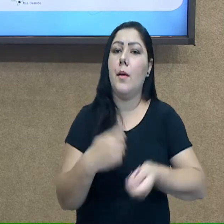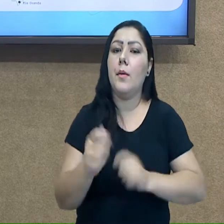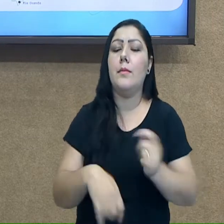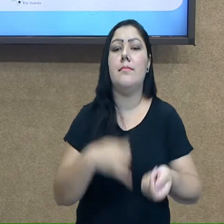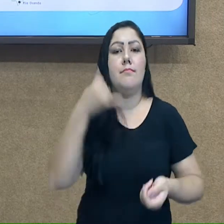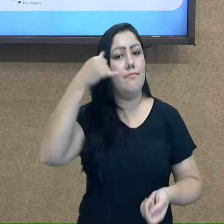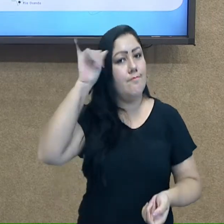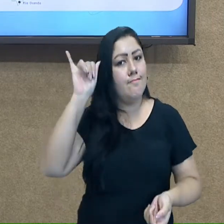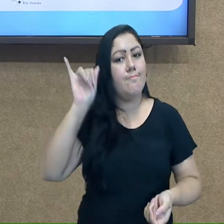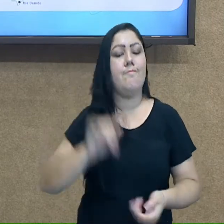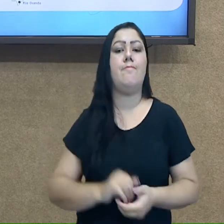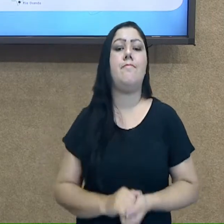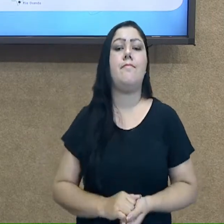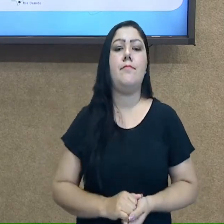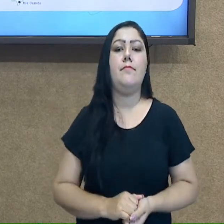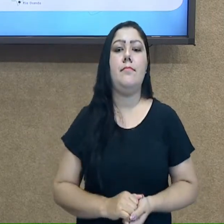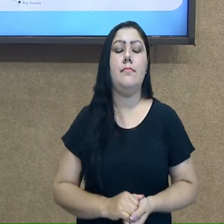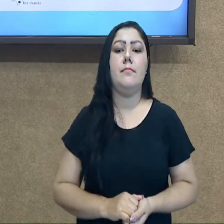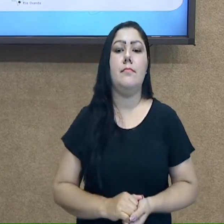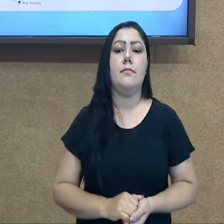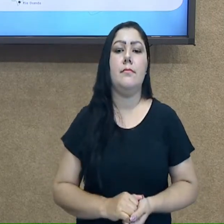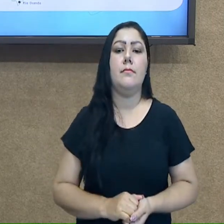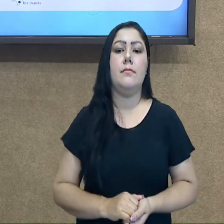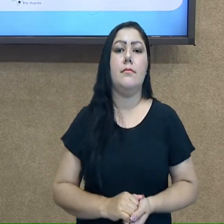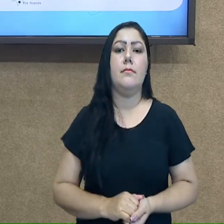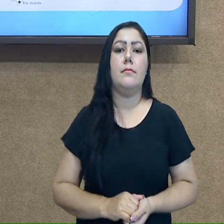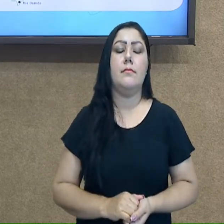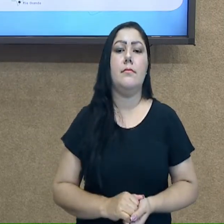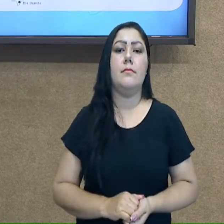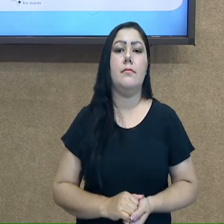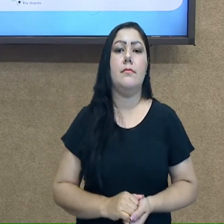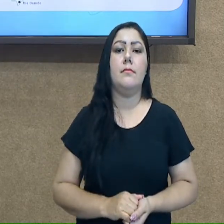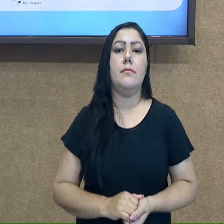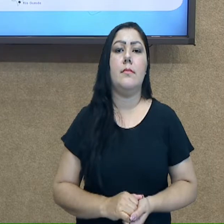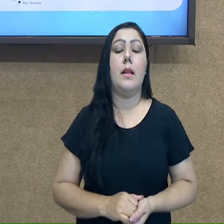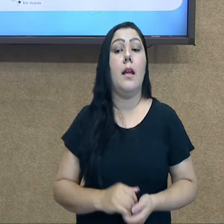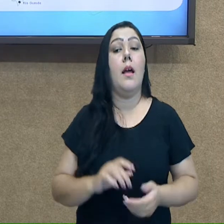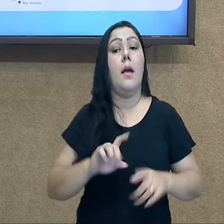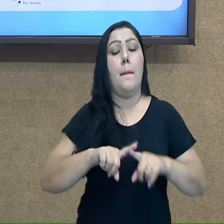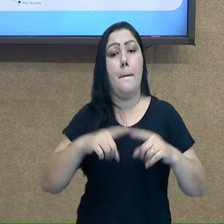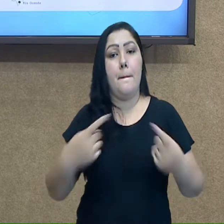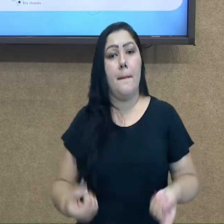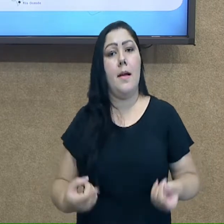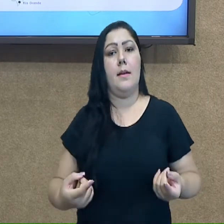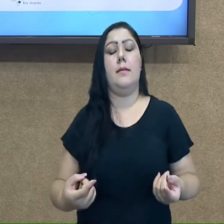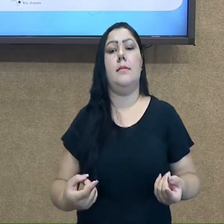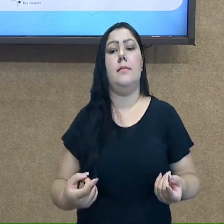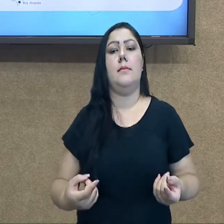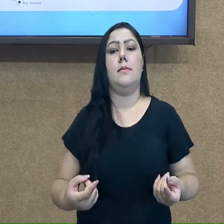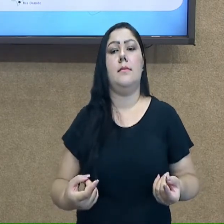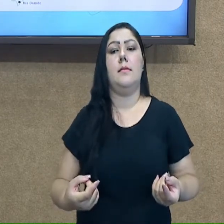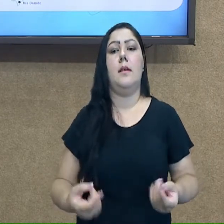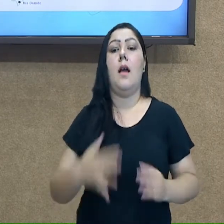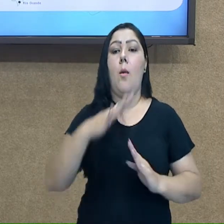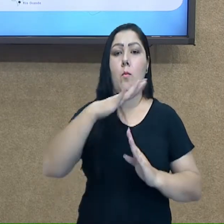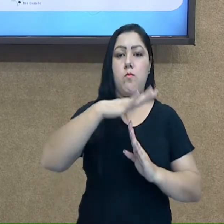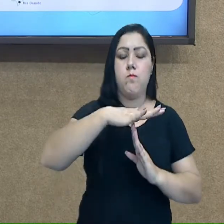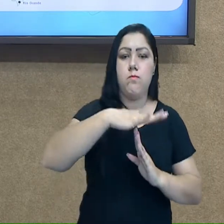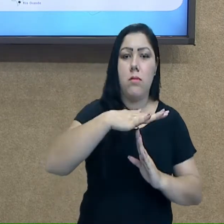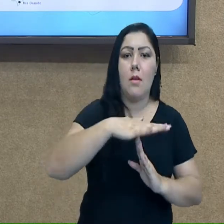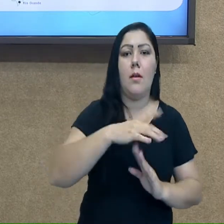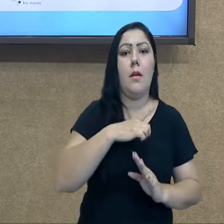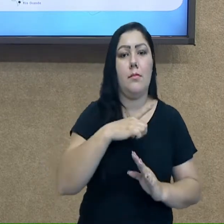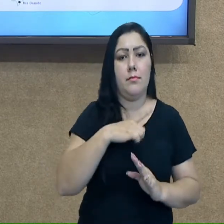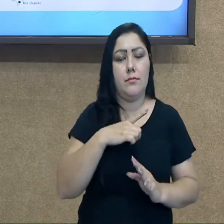pecuária. Para isso acontecer, tinha limitações. E essas limitações,